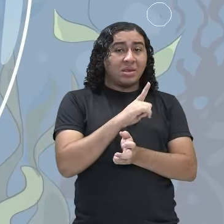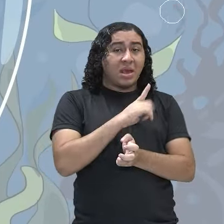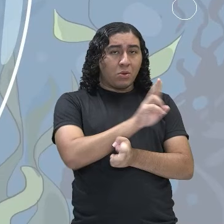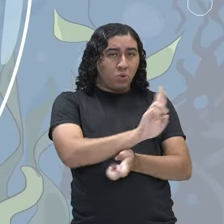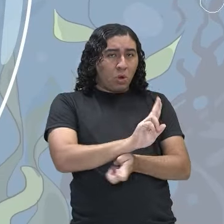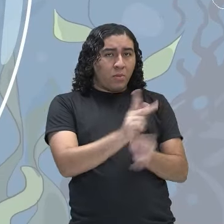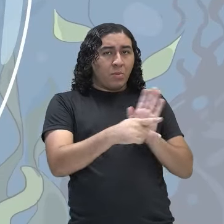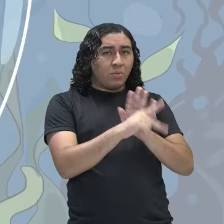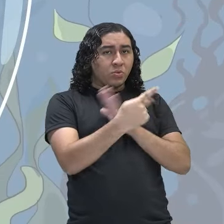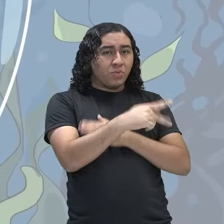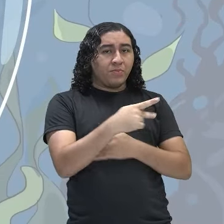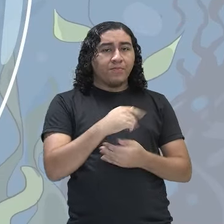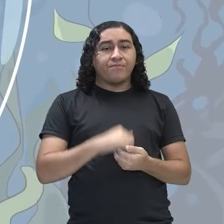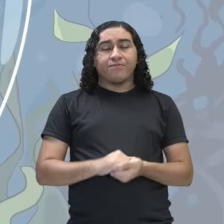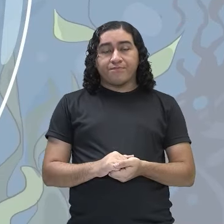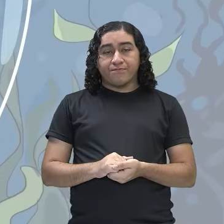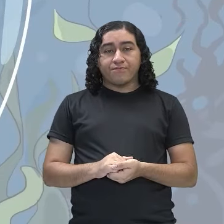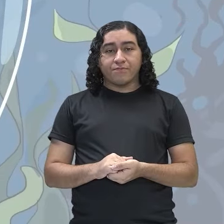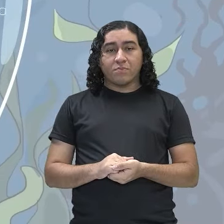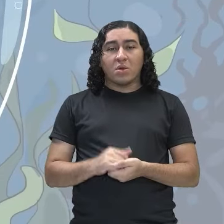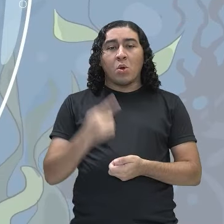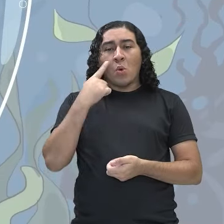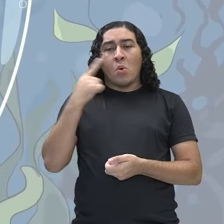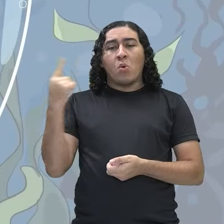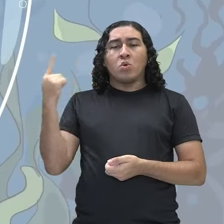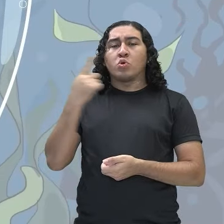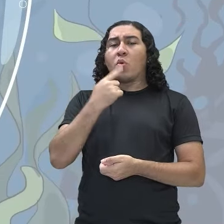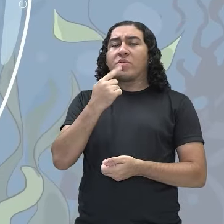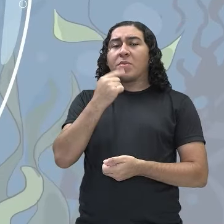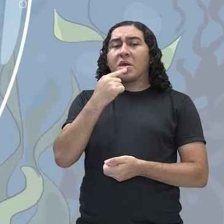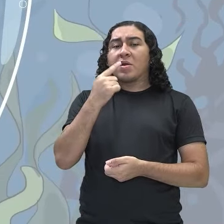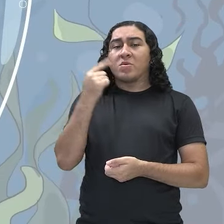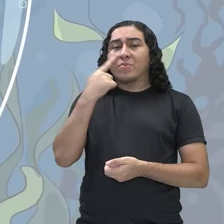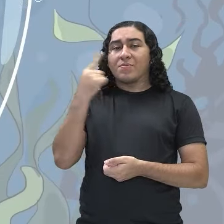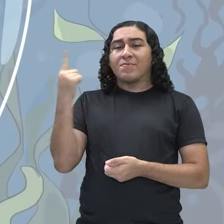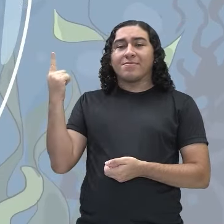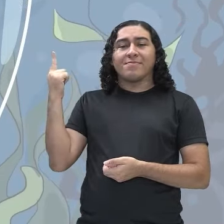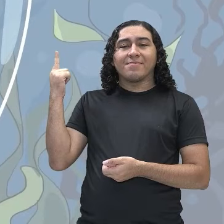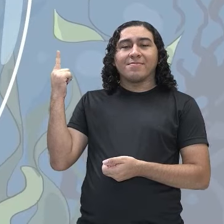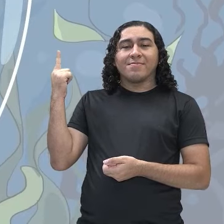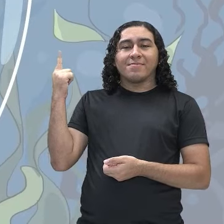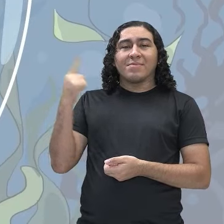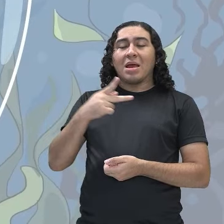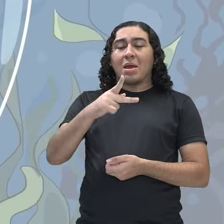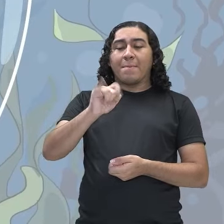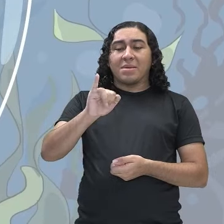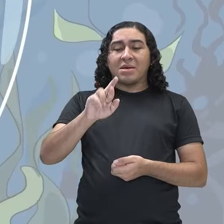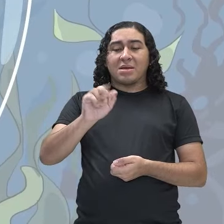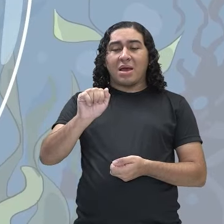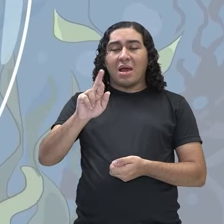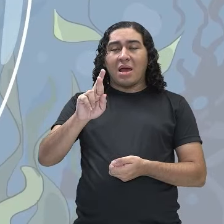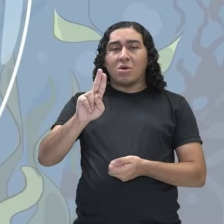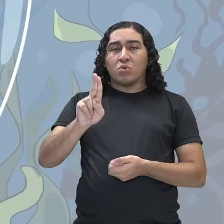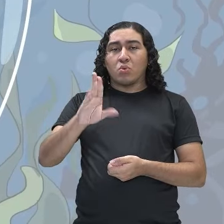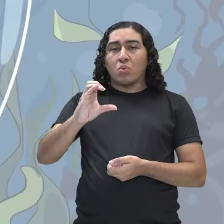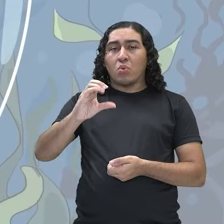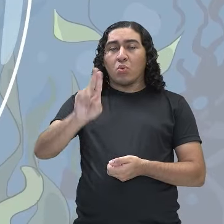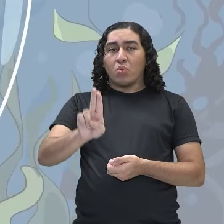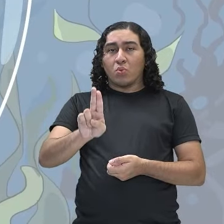cartilaginosos. Aqui, ó, eu observo bem acima da minha cabeça passando um pirarucu, né? Quando a gente fala